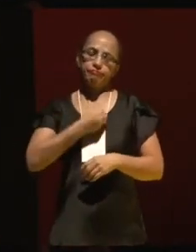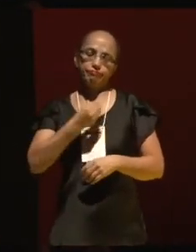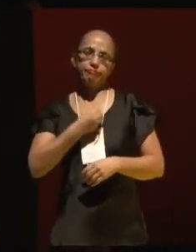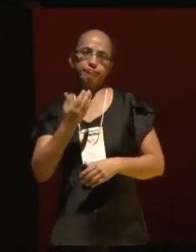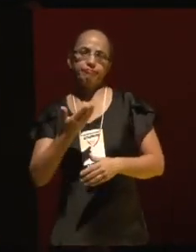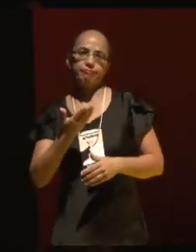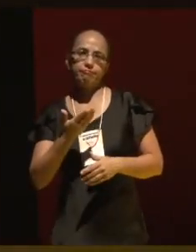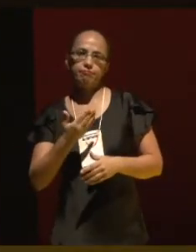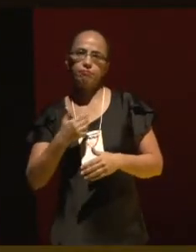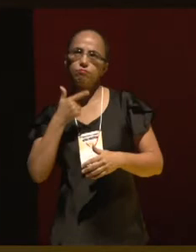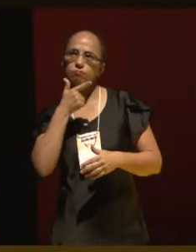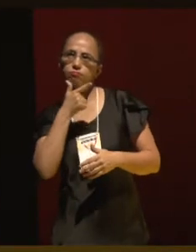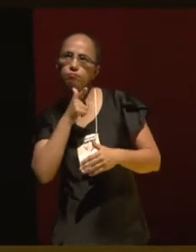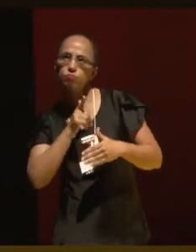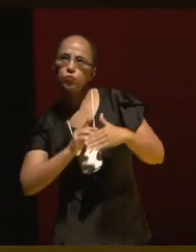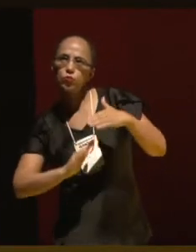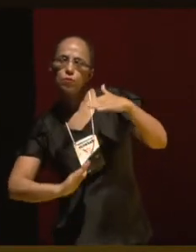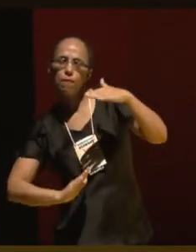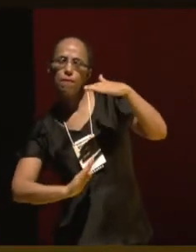o máximo,